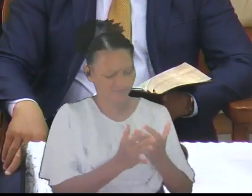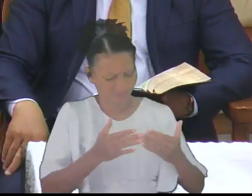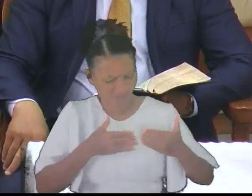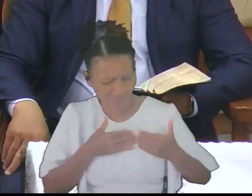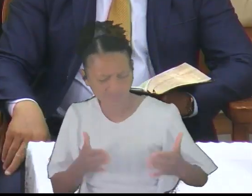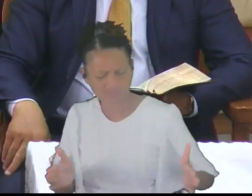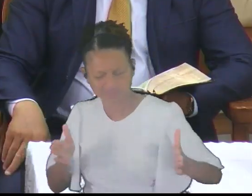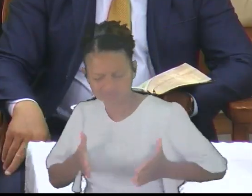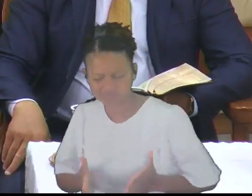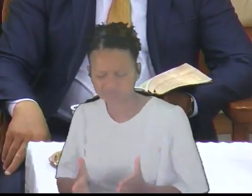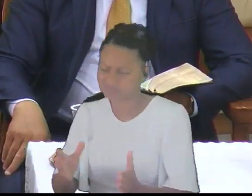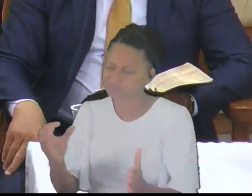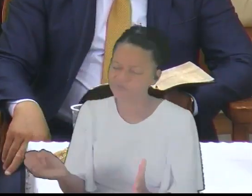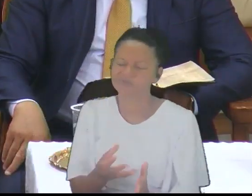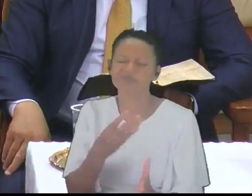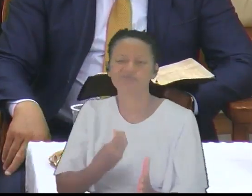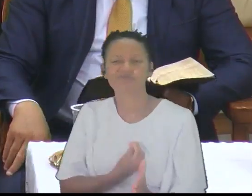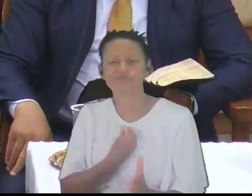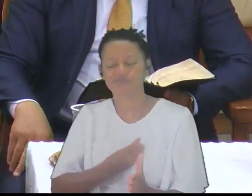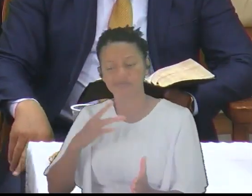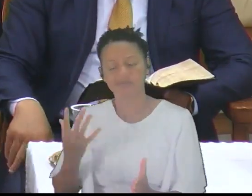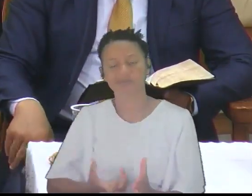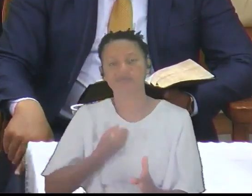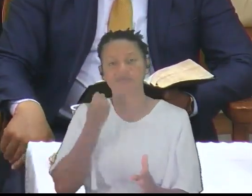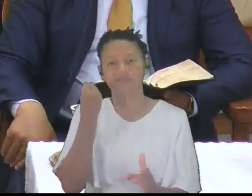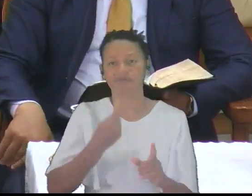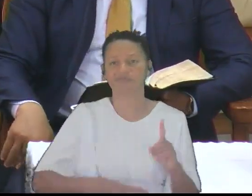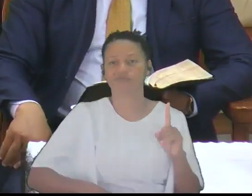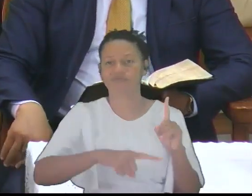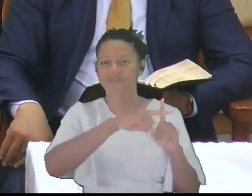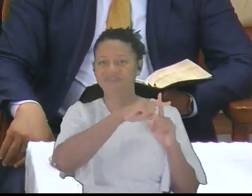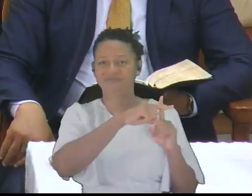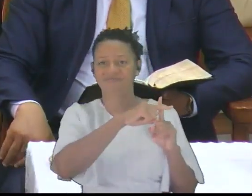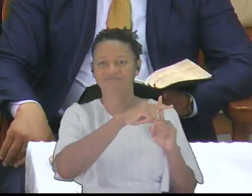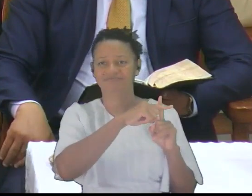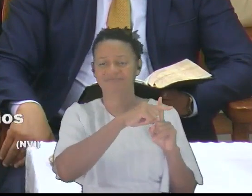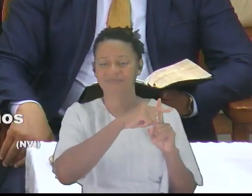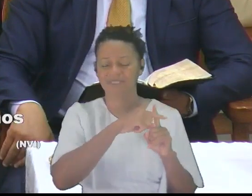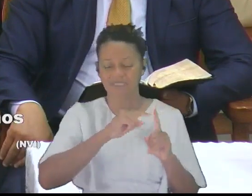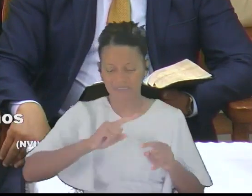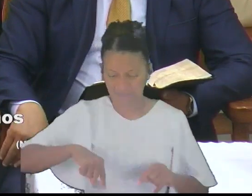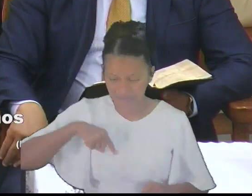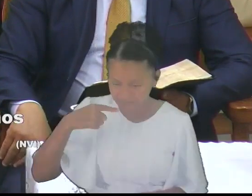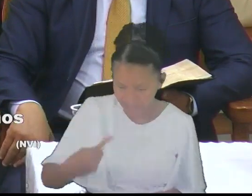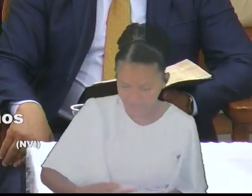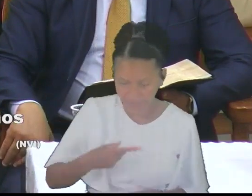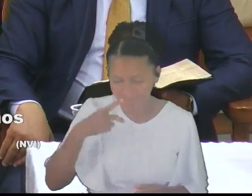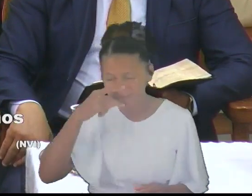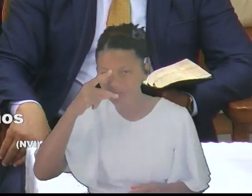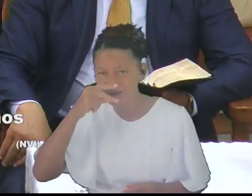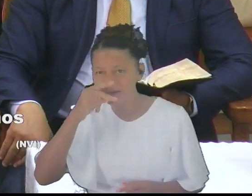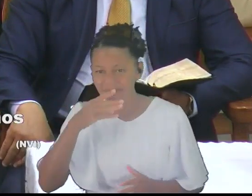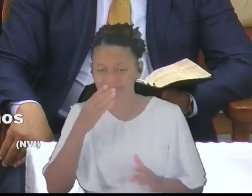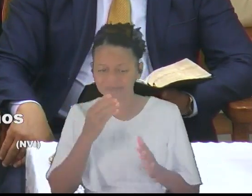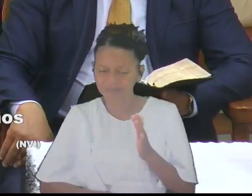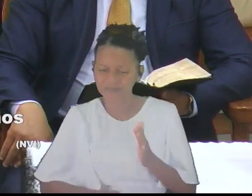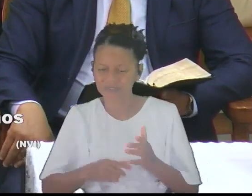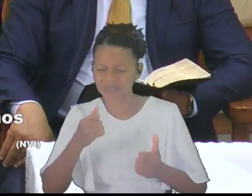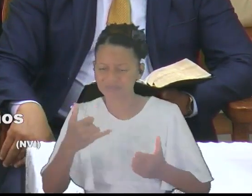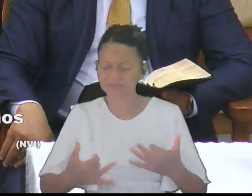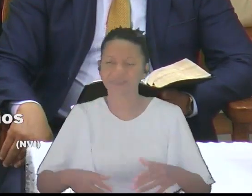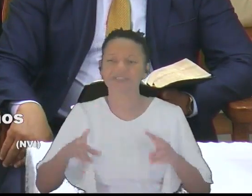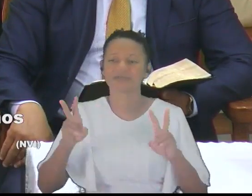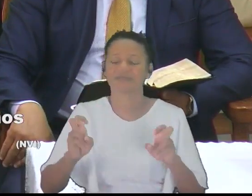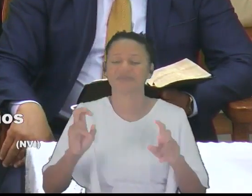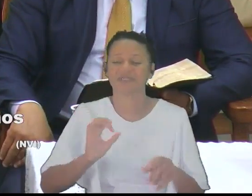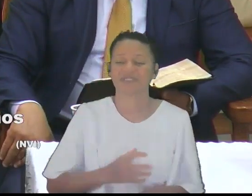me salvou da cruz. Agora, depois de eu salvo, depois que no mesmo capítulo que fala da salvação